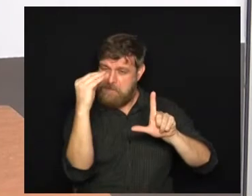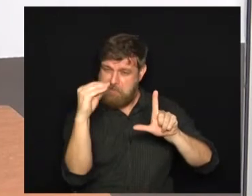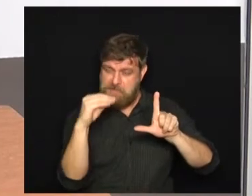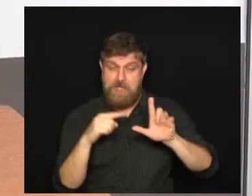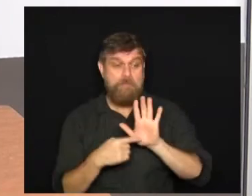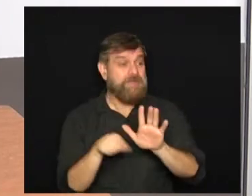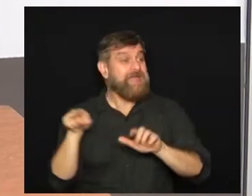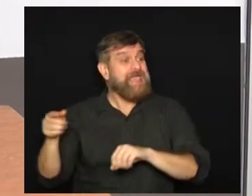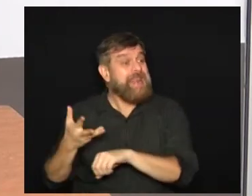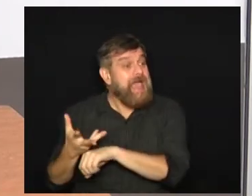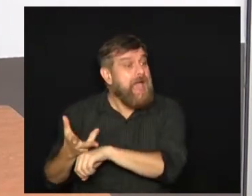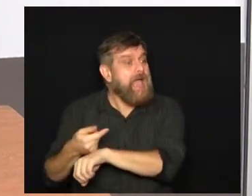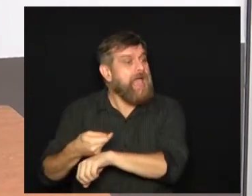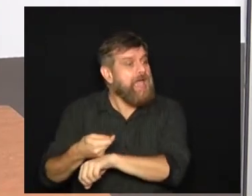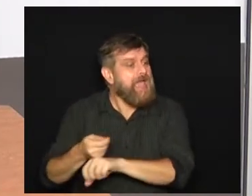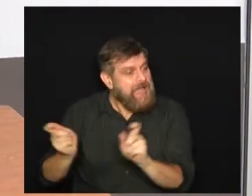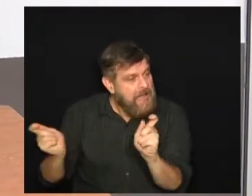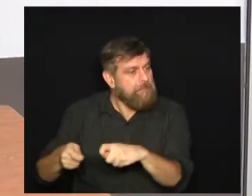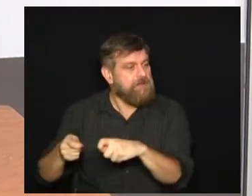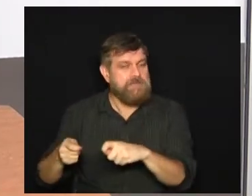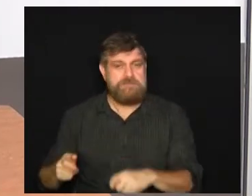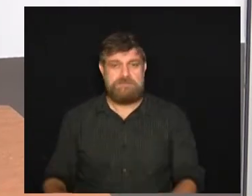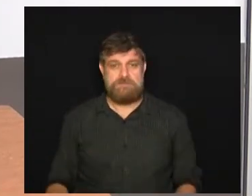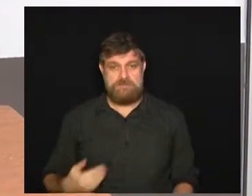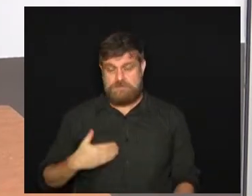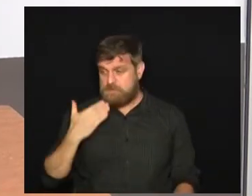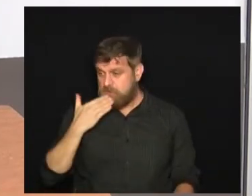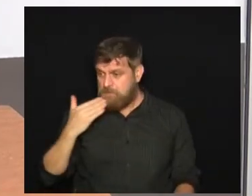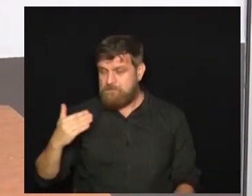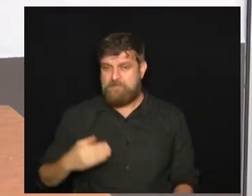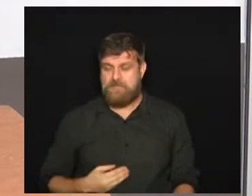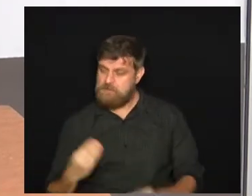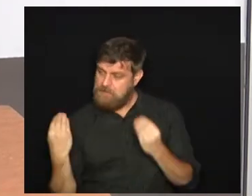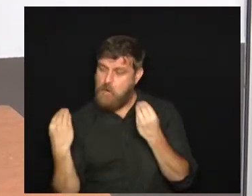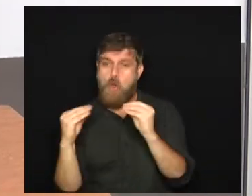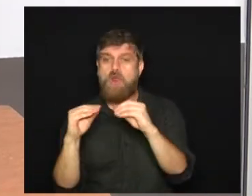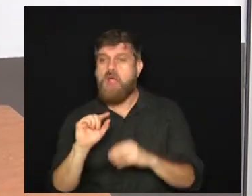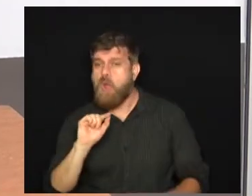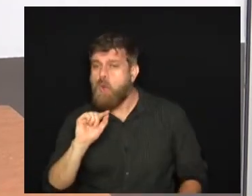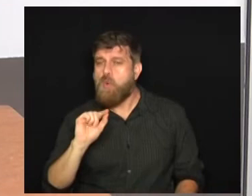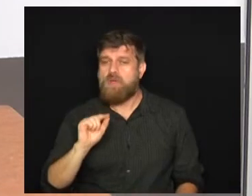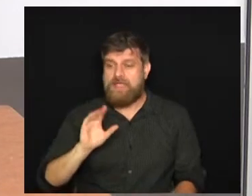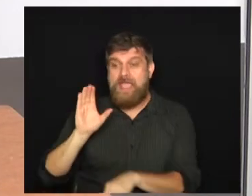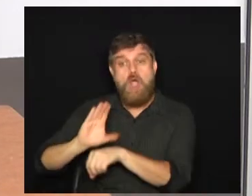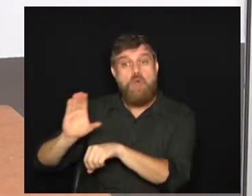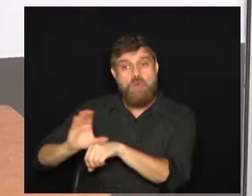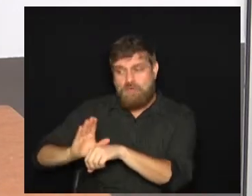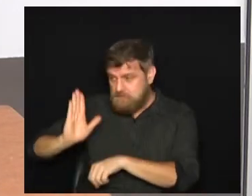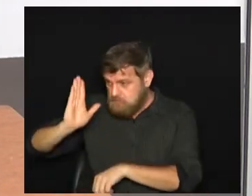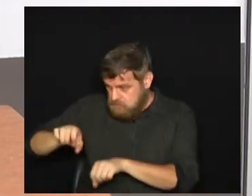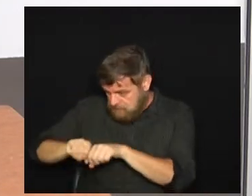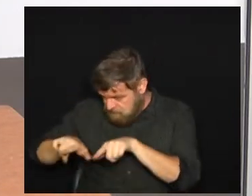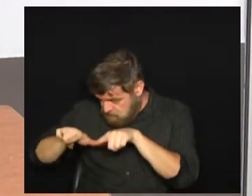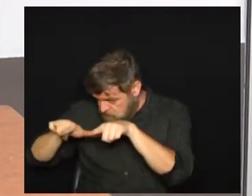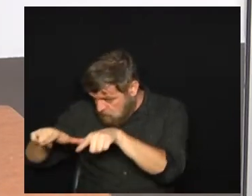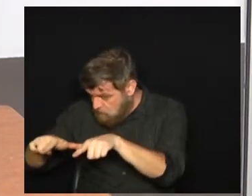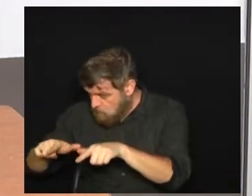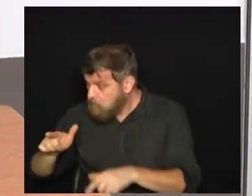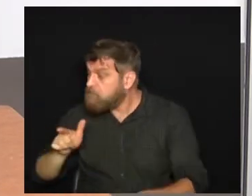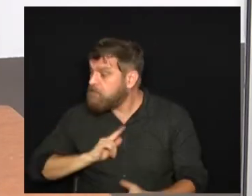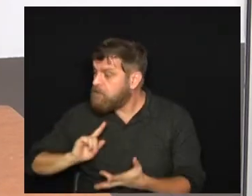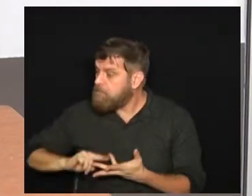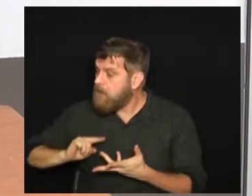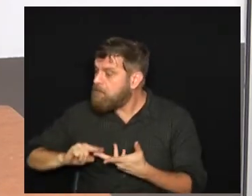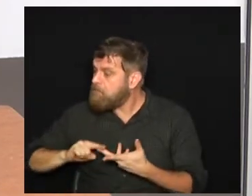que a pessoa tem. Então, a gente pede para que eles coloquem lá quais são os cursos que foram feitos, as formações que tem,